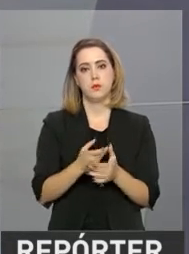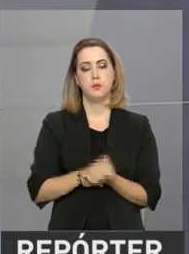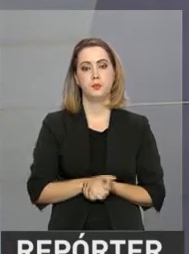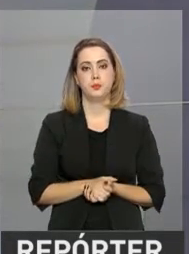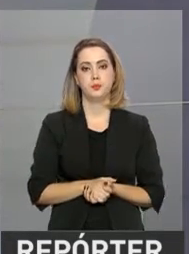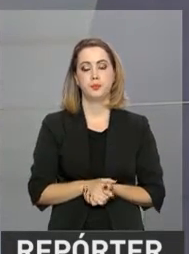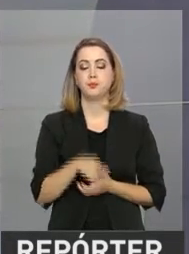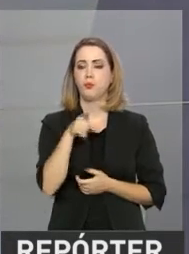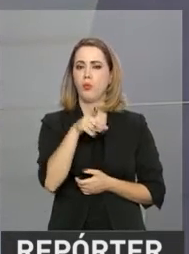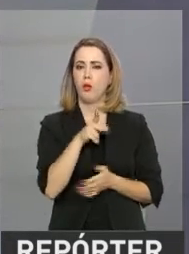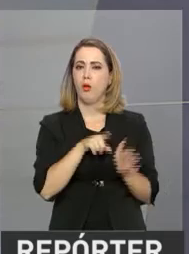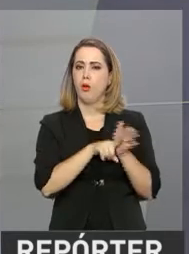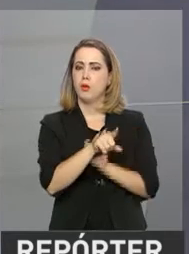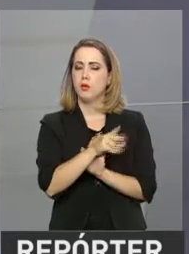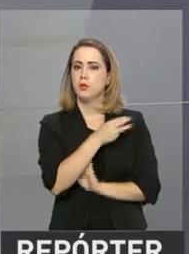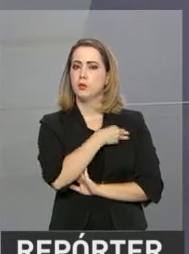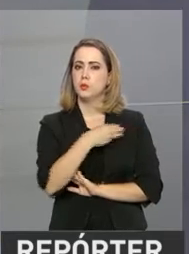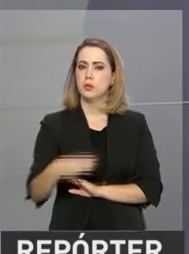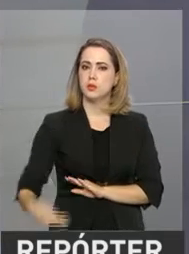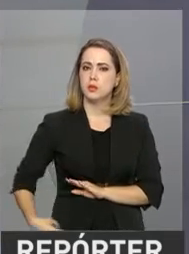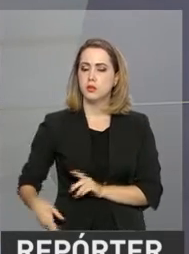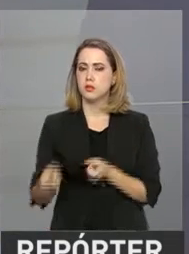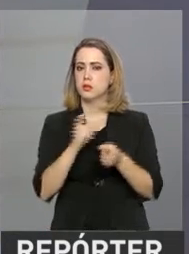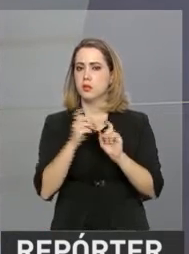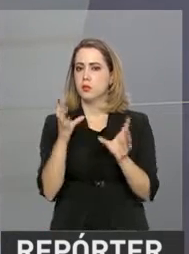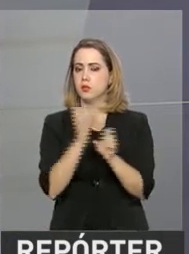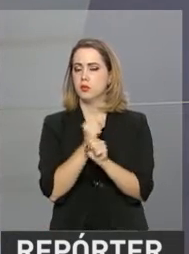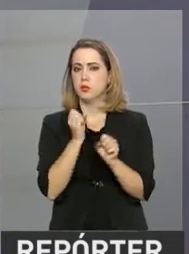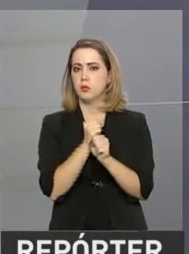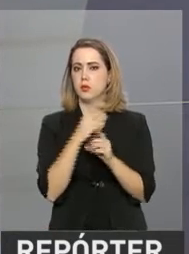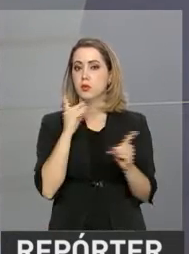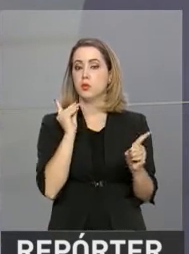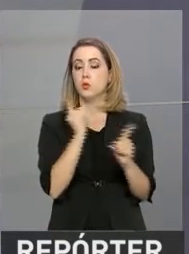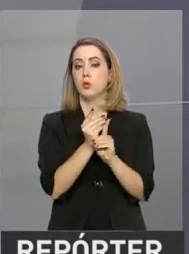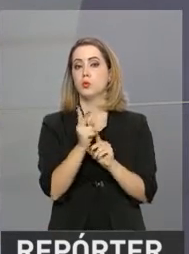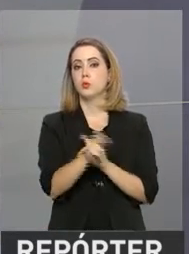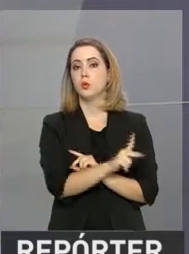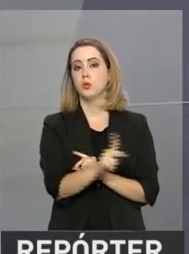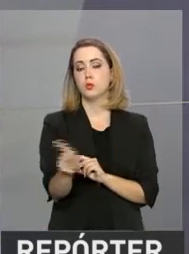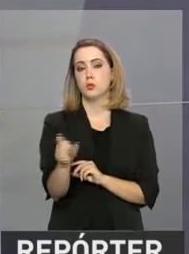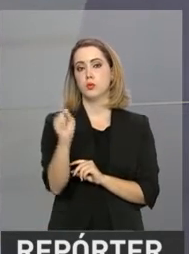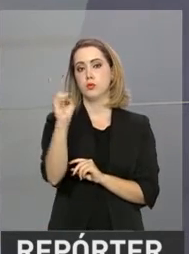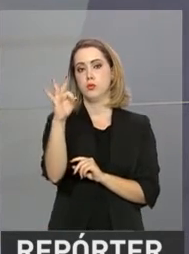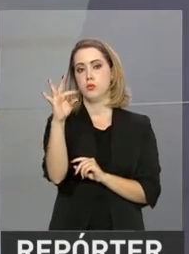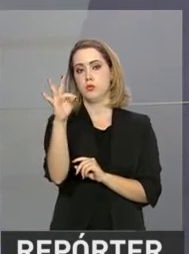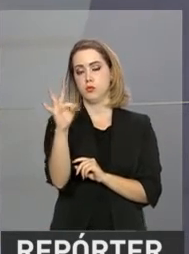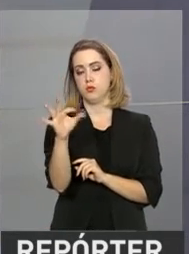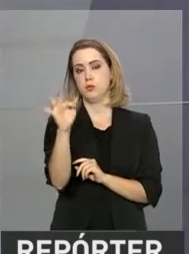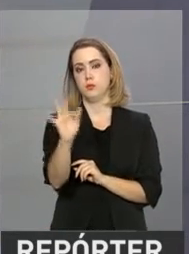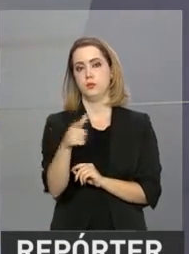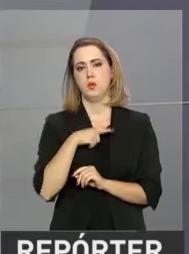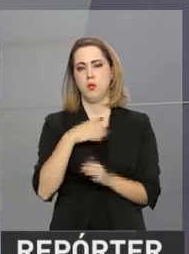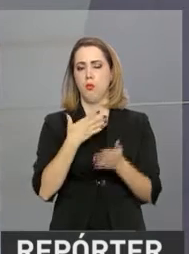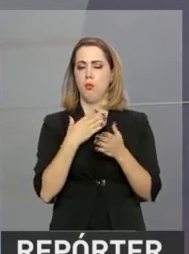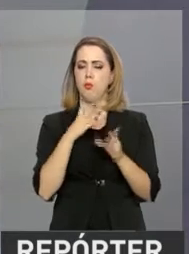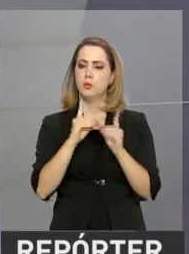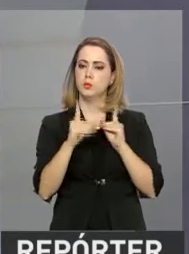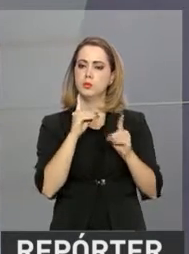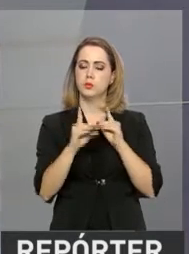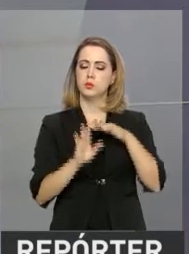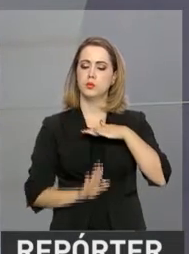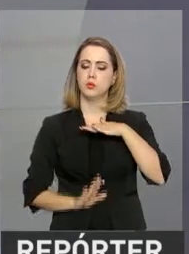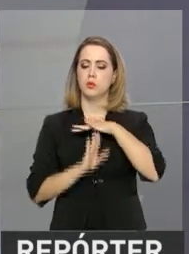da Fazenda, Henrique Meirelles, se encontrou com a presidente do Supremo Tribunal Federal, ministra Carmen Lúcia, para debater aí a PEC dos gastos públicos,